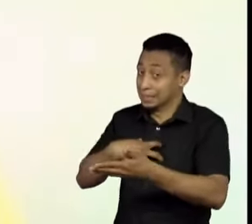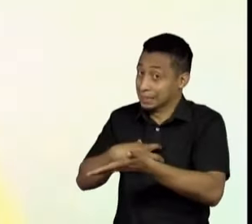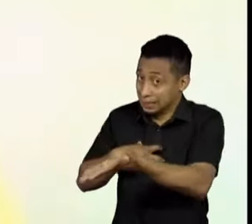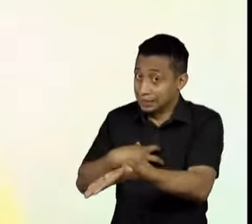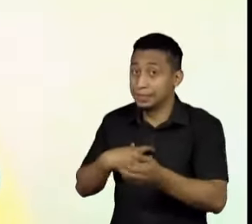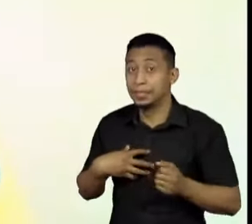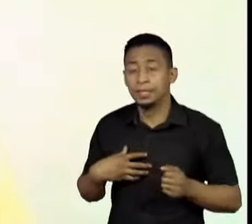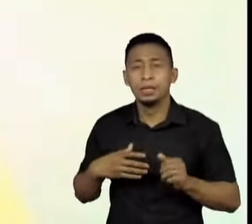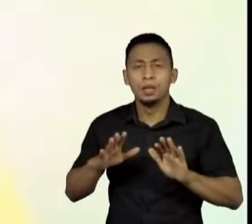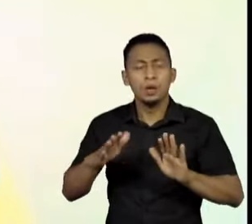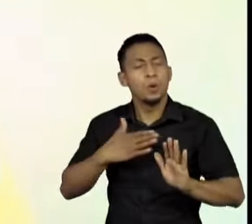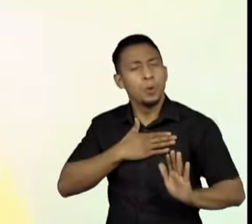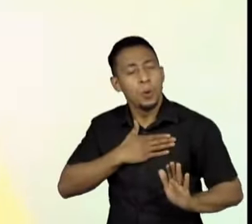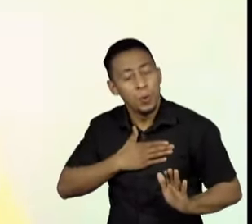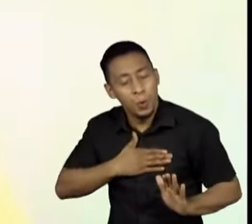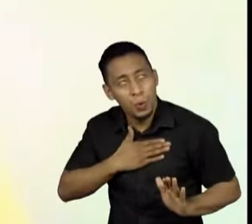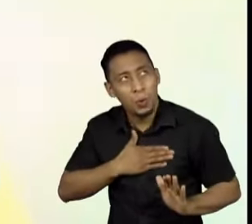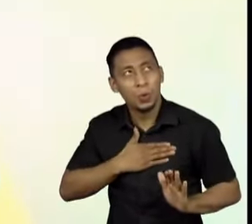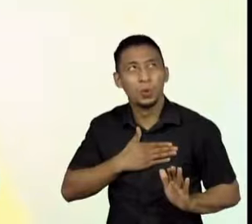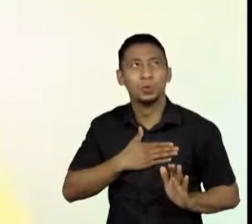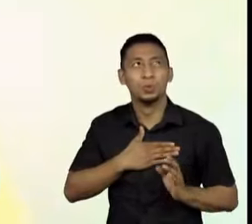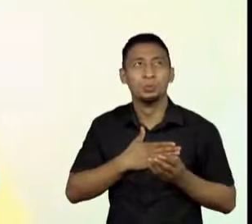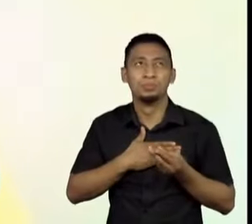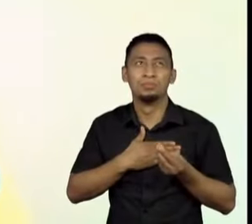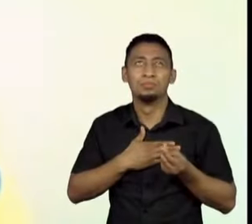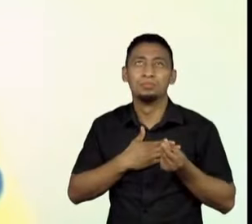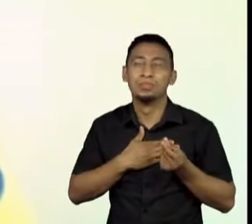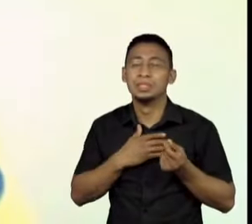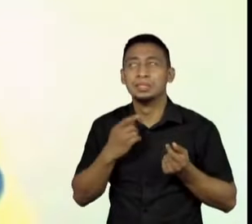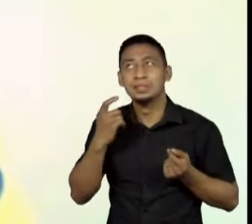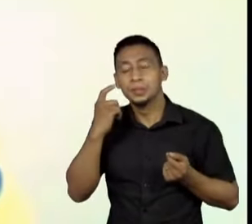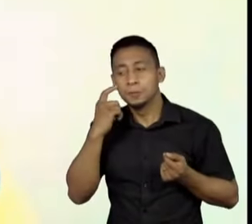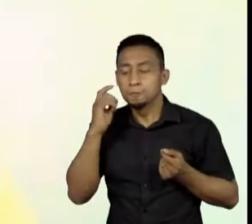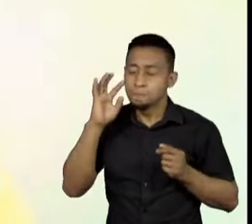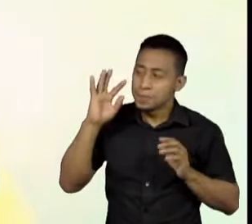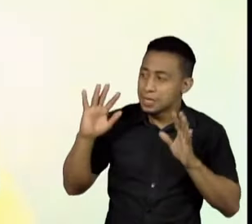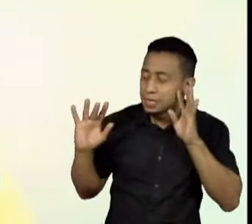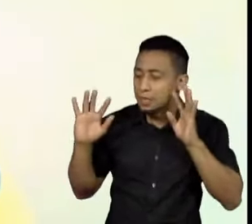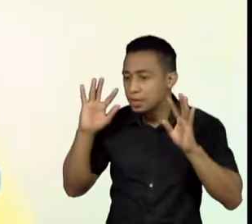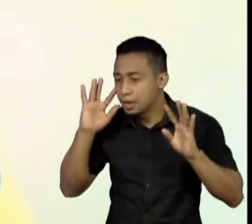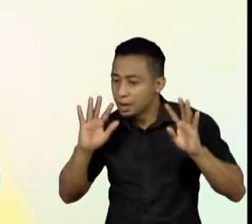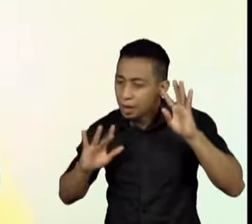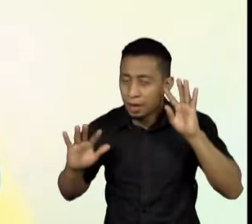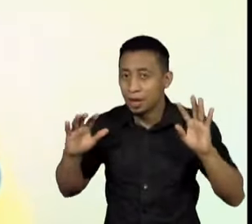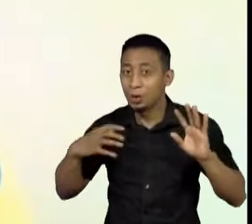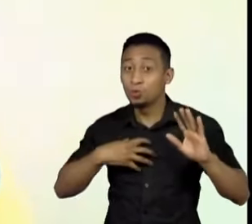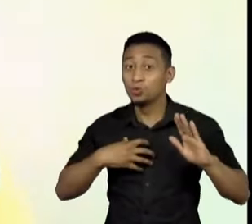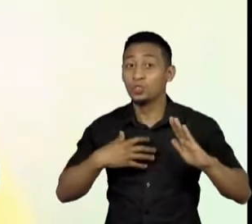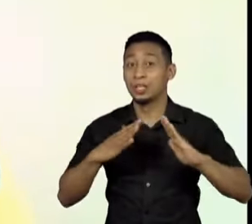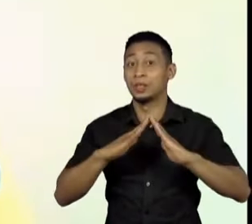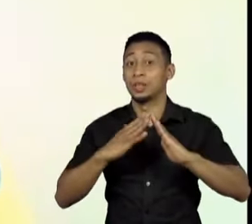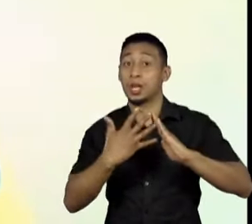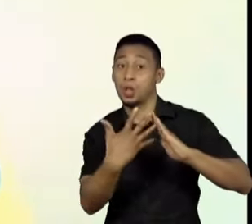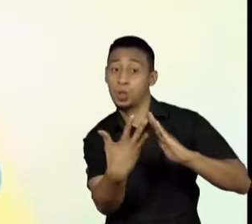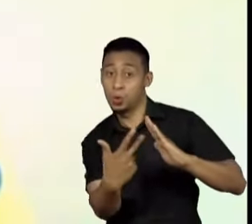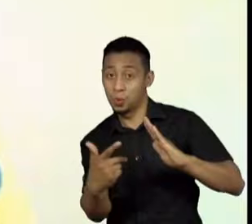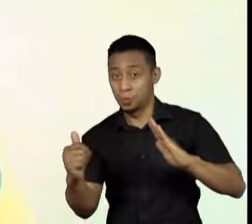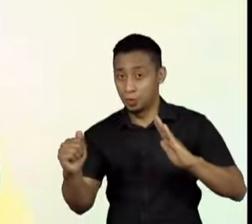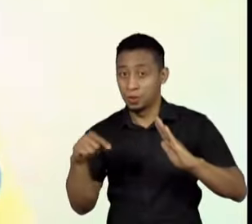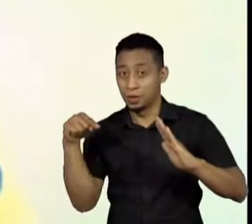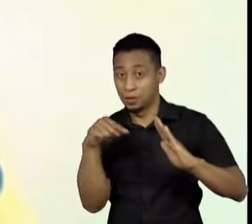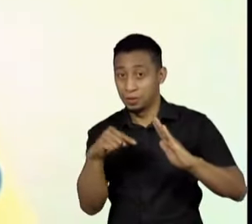muito de pensar, inclusive, na postura quilombola, né? Um